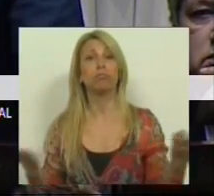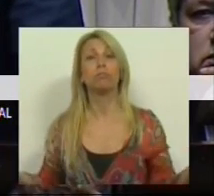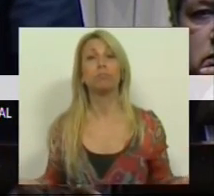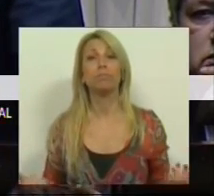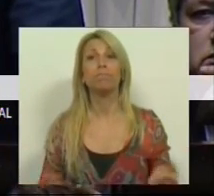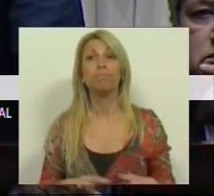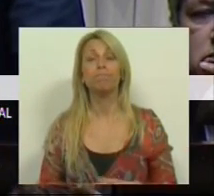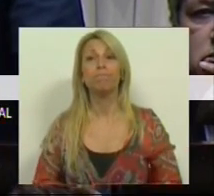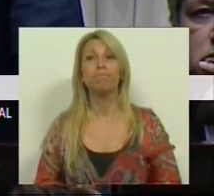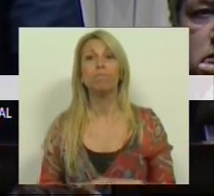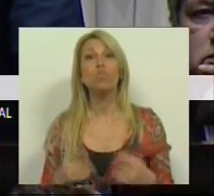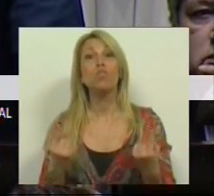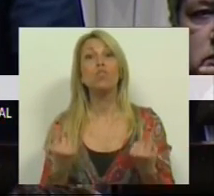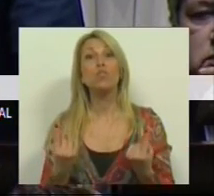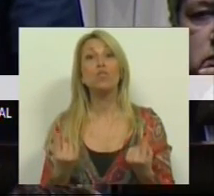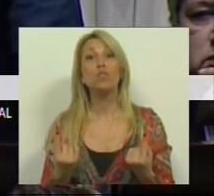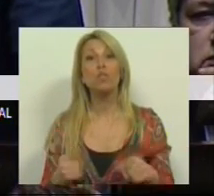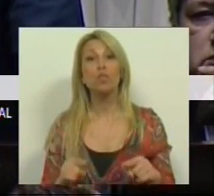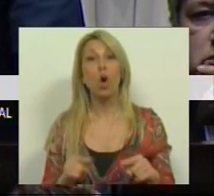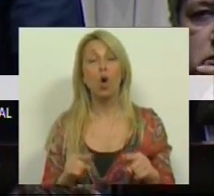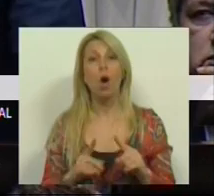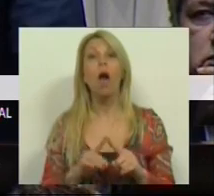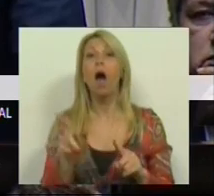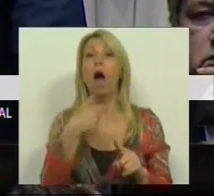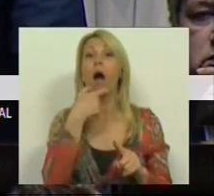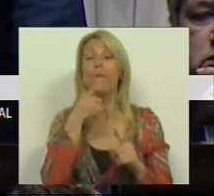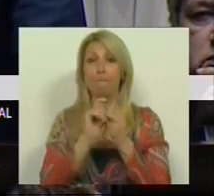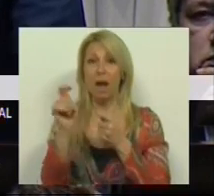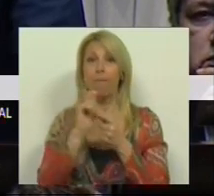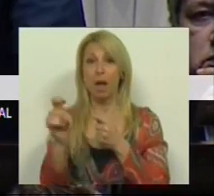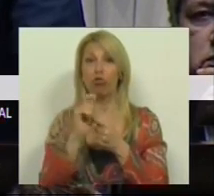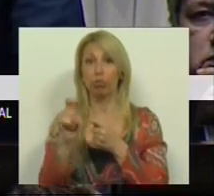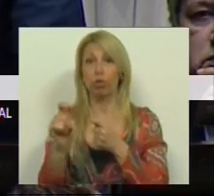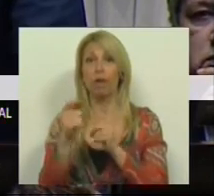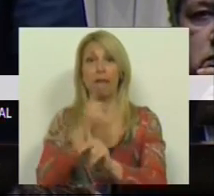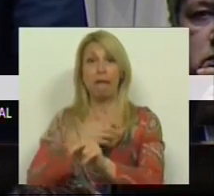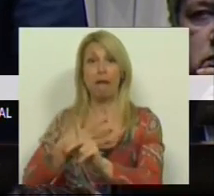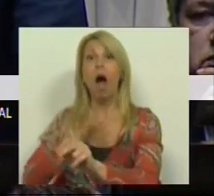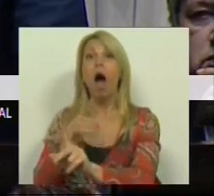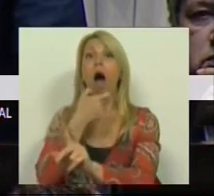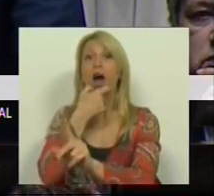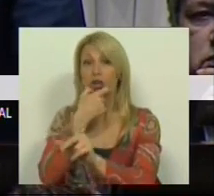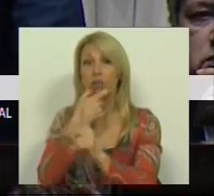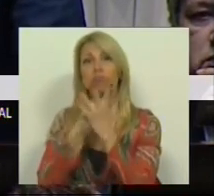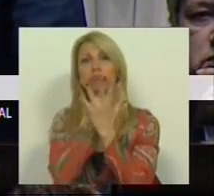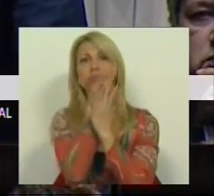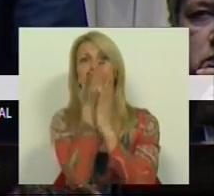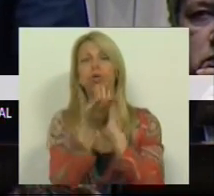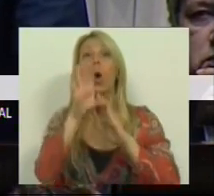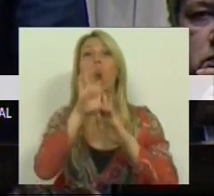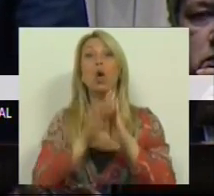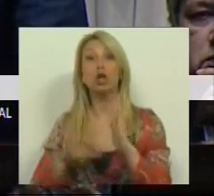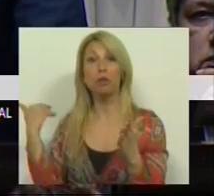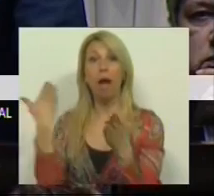que só haveria qualquer pagamento à concessionária mediante um conjunto de condições que até este momento não se verificaram,